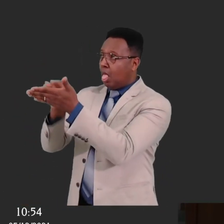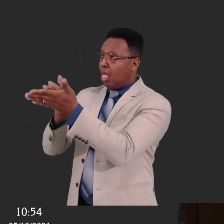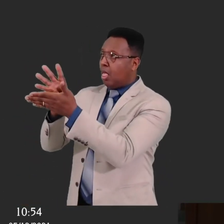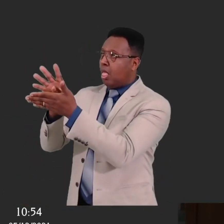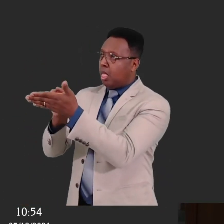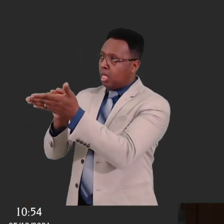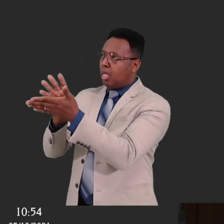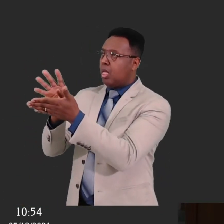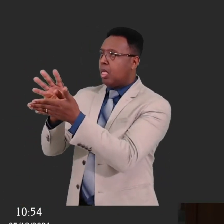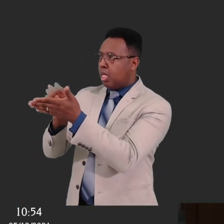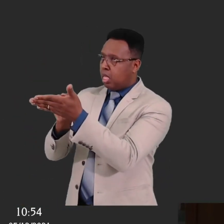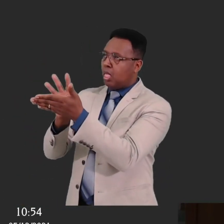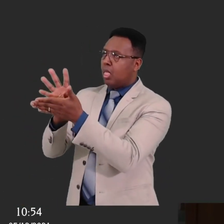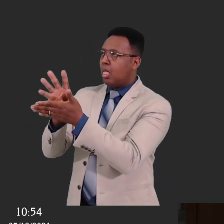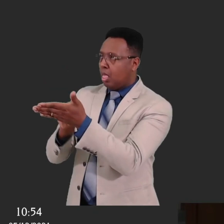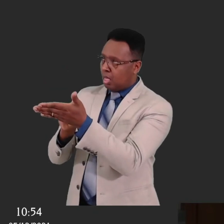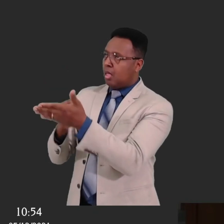apareça na nossa vida.